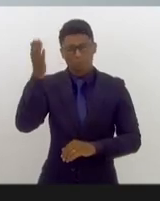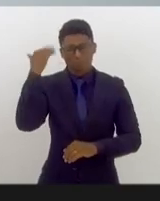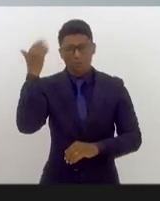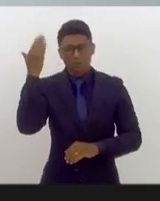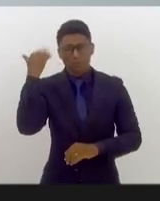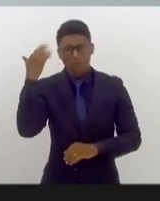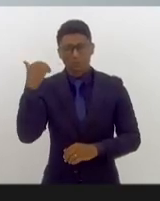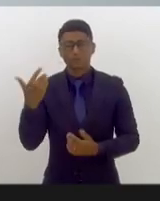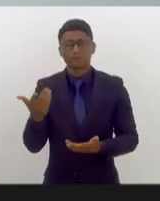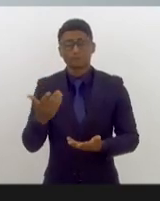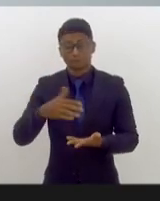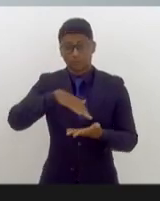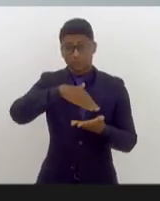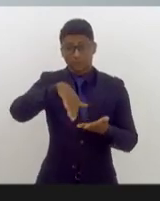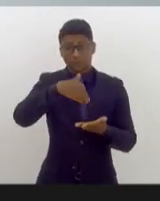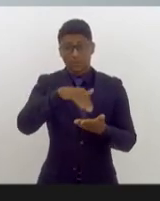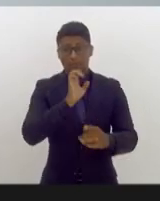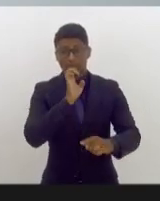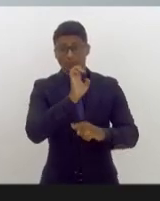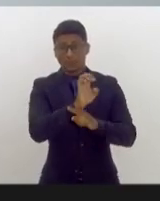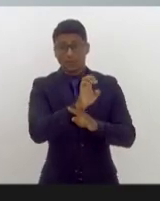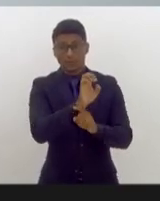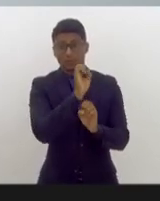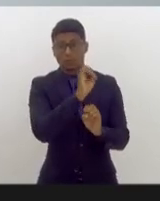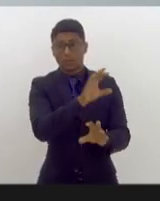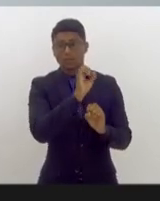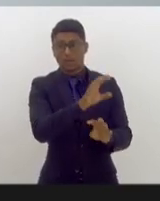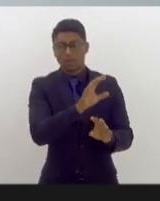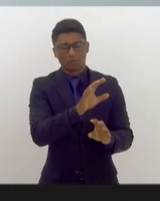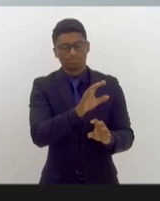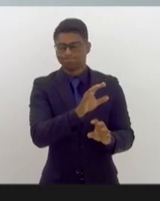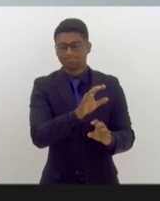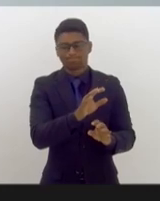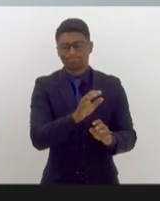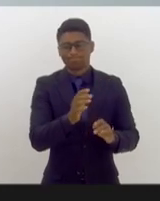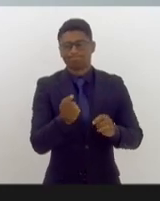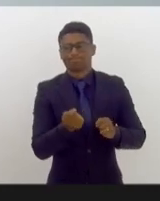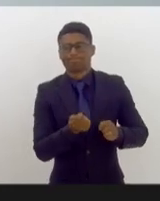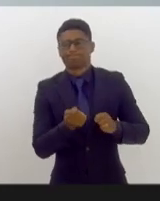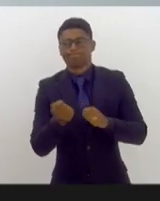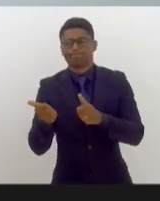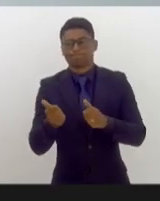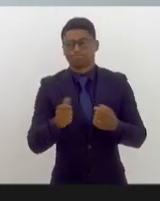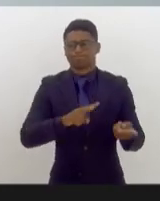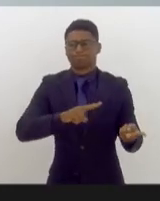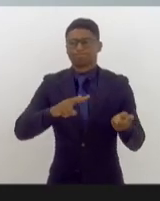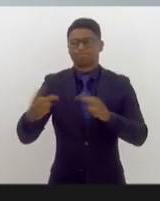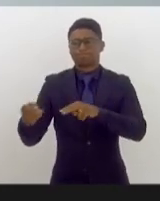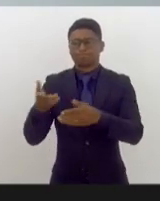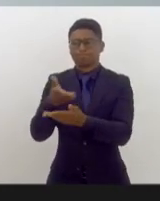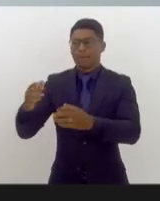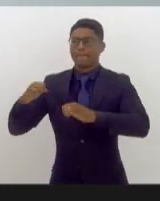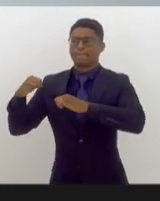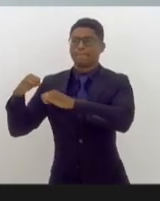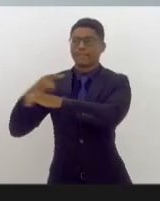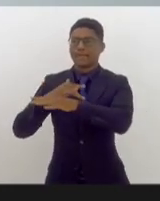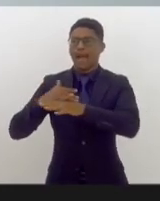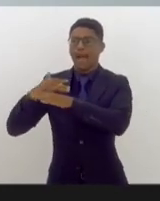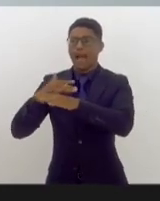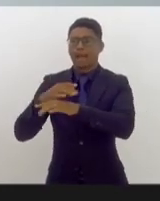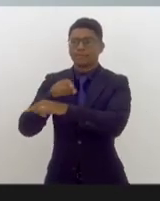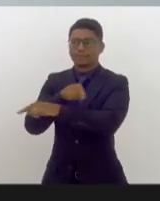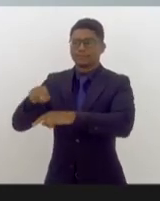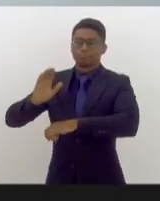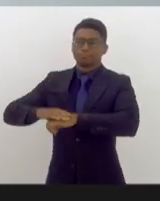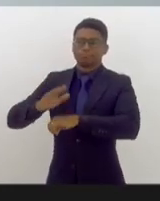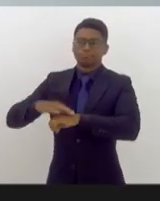a Secretaria Estadual de Educação entregou essa tarefa aos municípios e para se dedicar